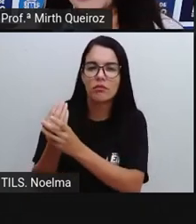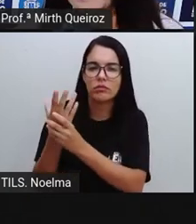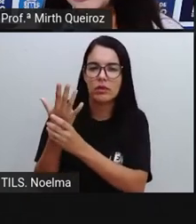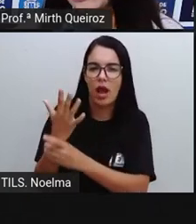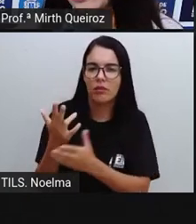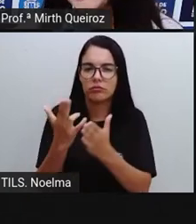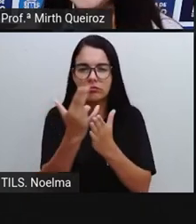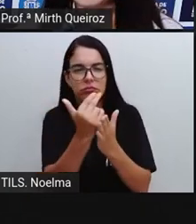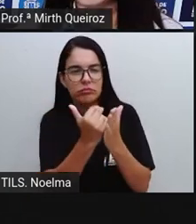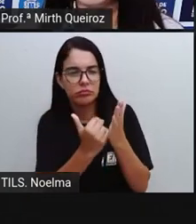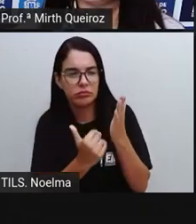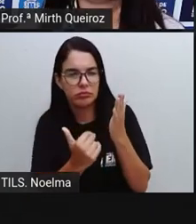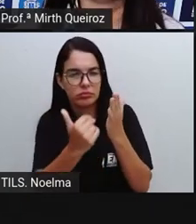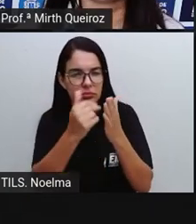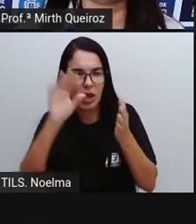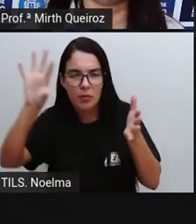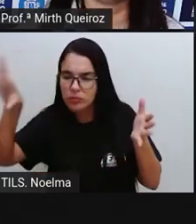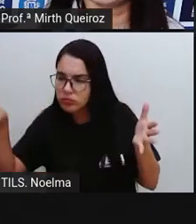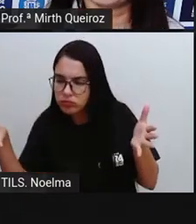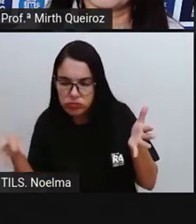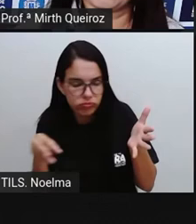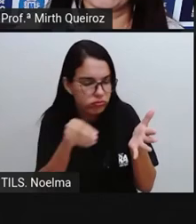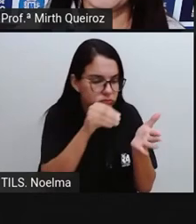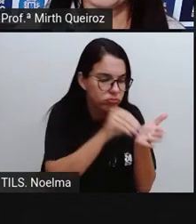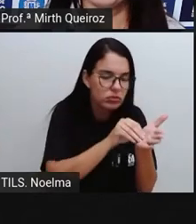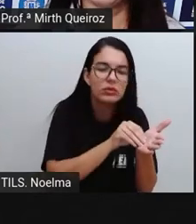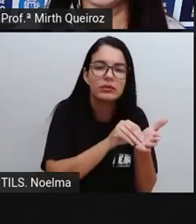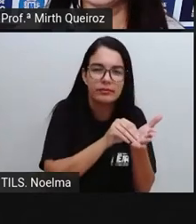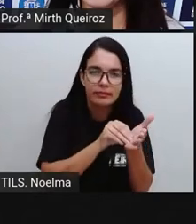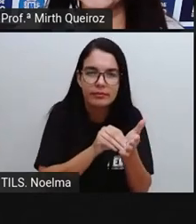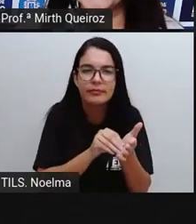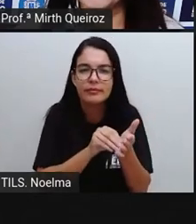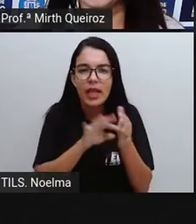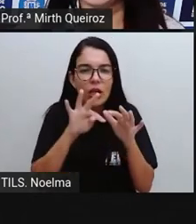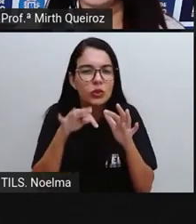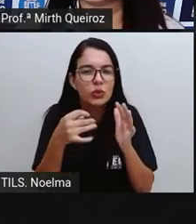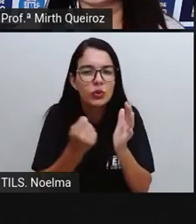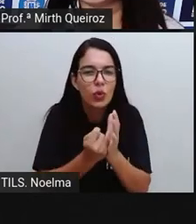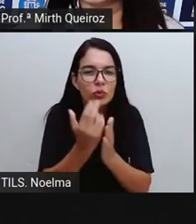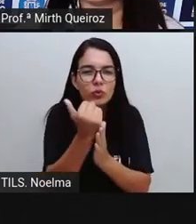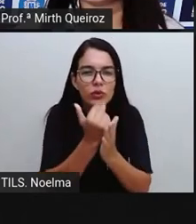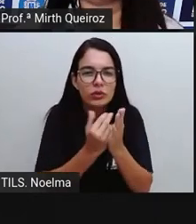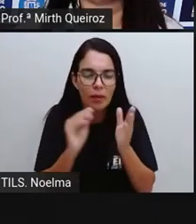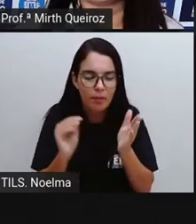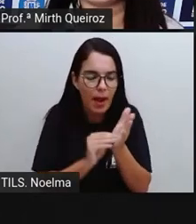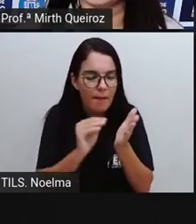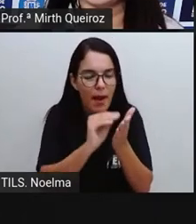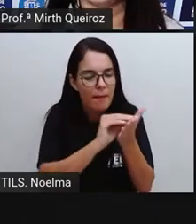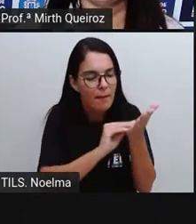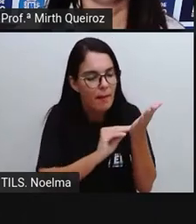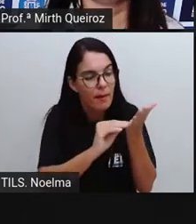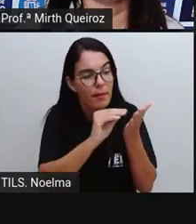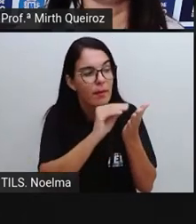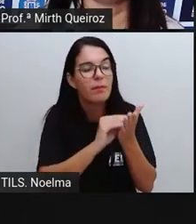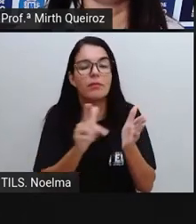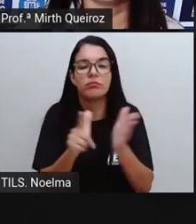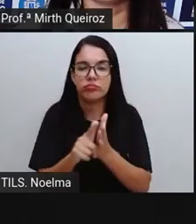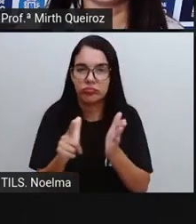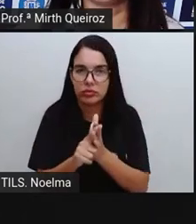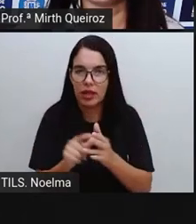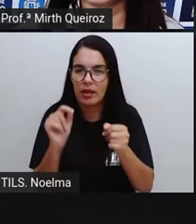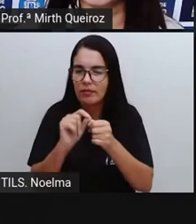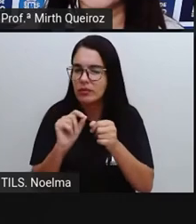organizarem os papéis coloridos, criar um desenho e preencher com os pedacinhos de papel, fazendo